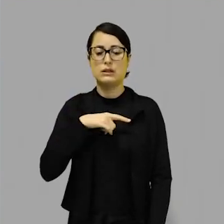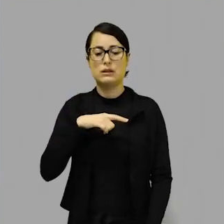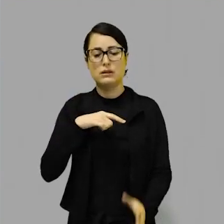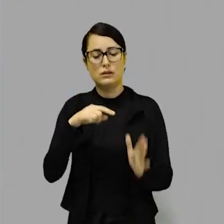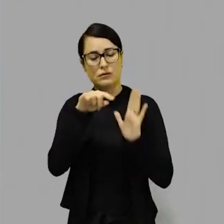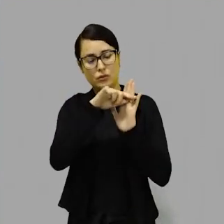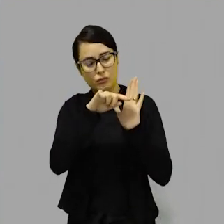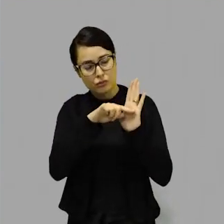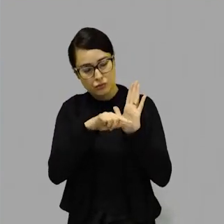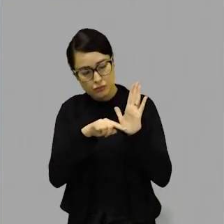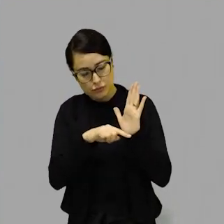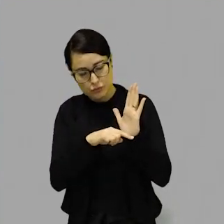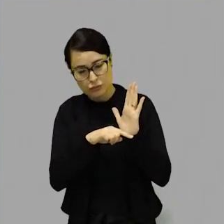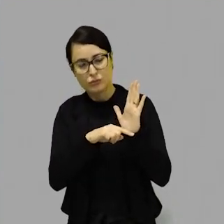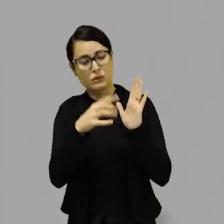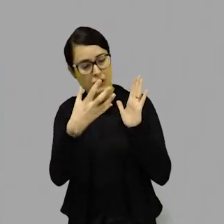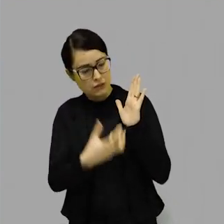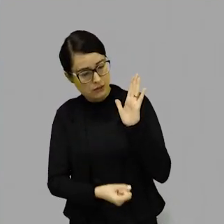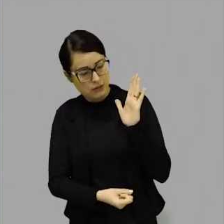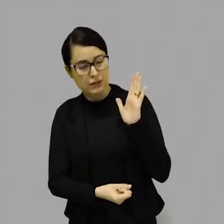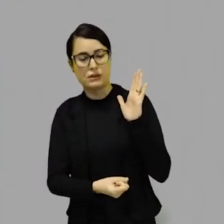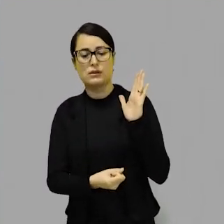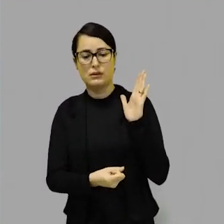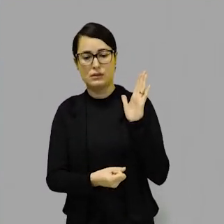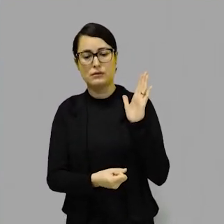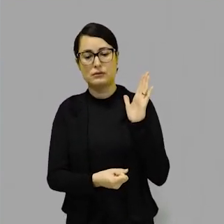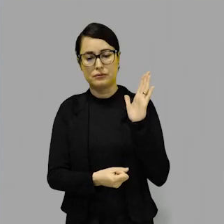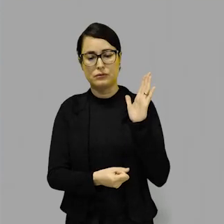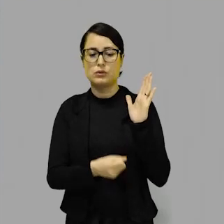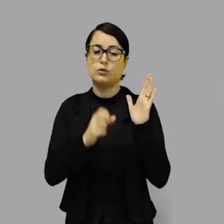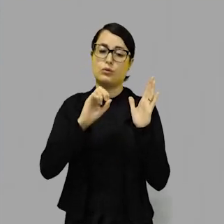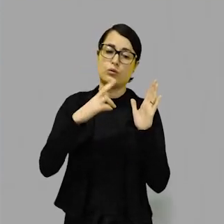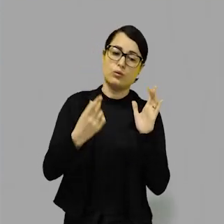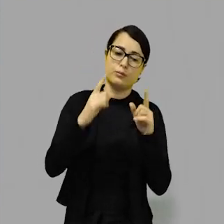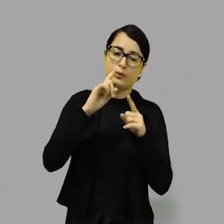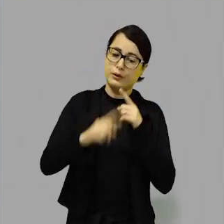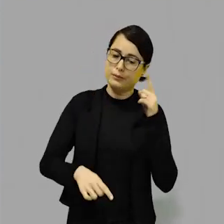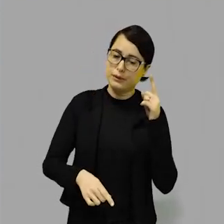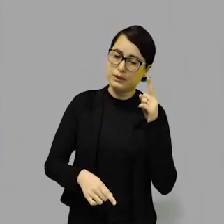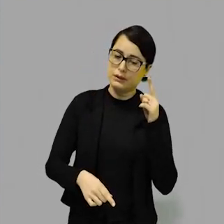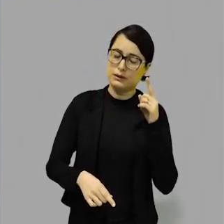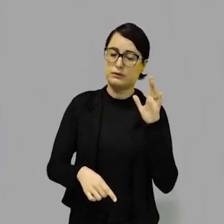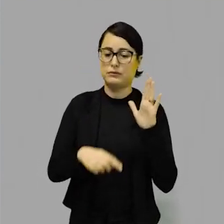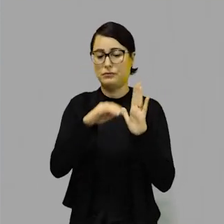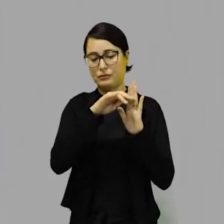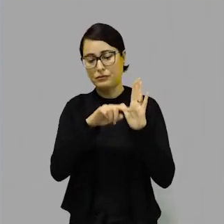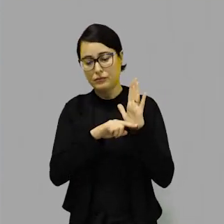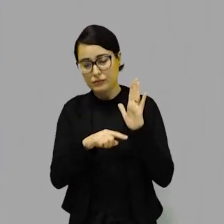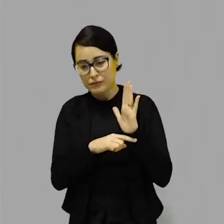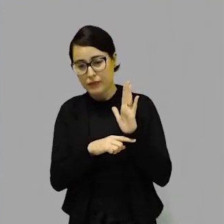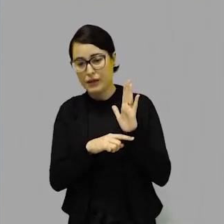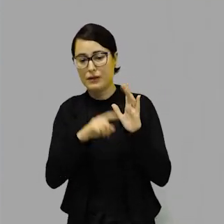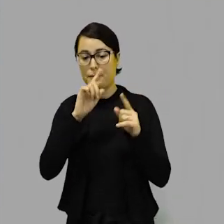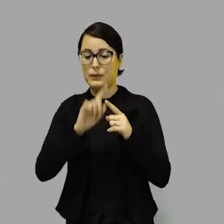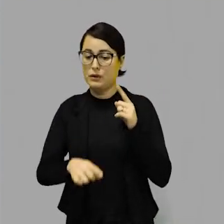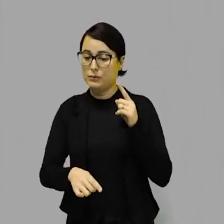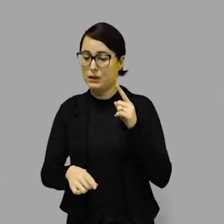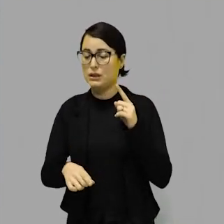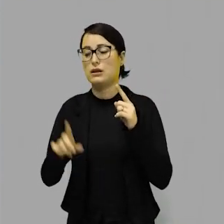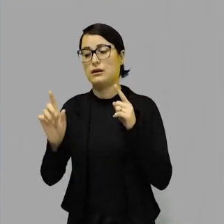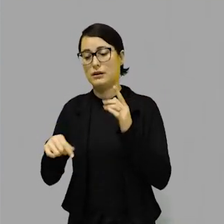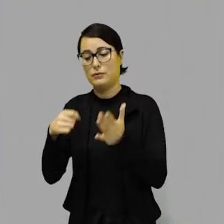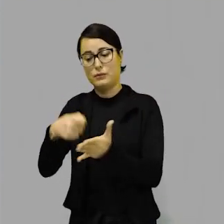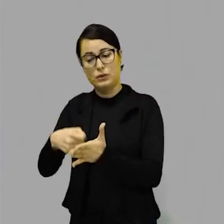socialmente são permitidas ou que são proibidas. Caso sejam proibidas, existe ali uma punição,